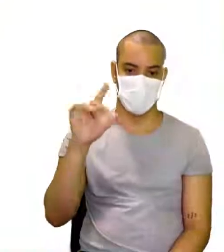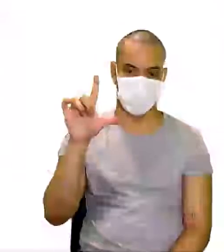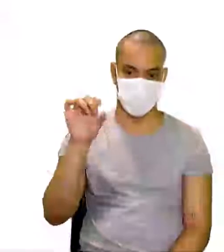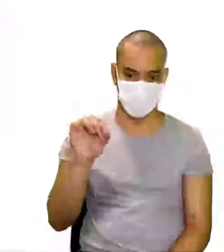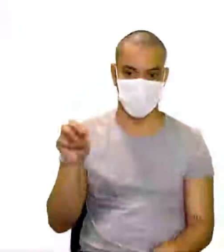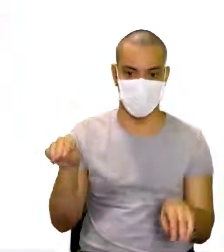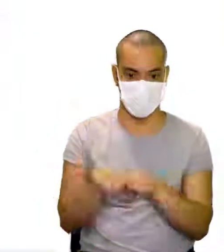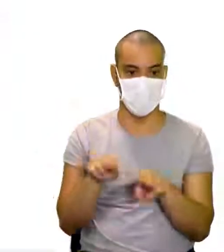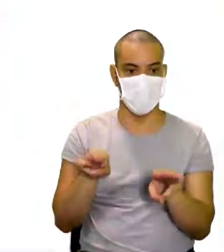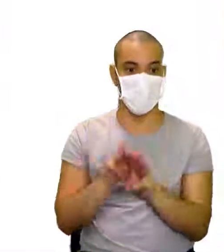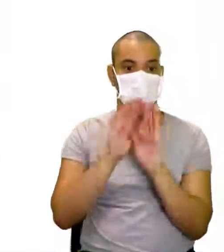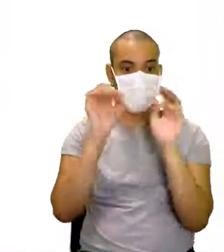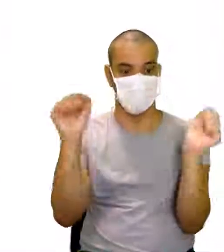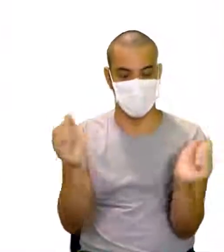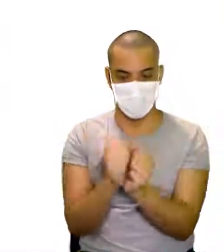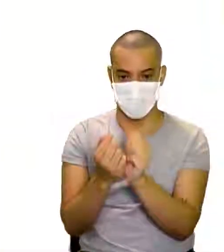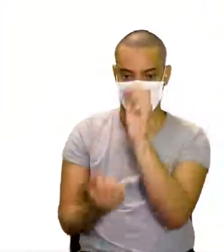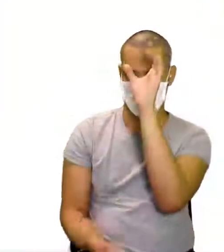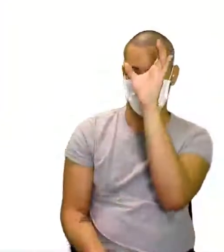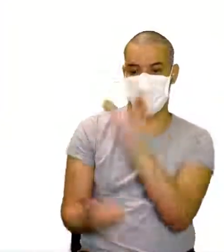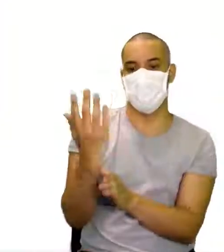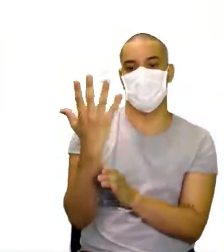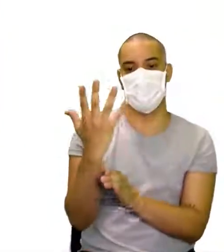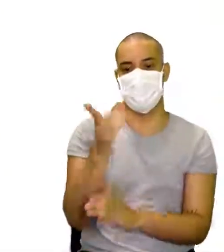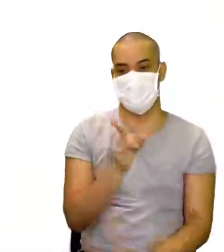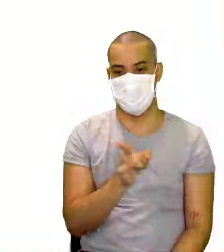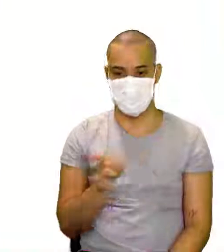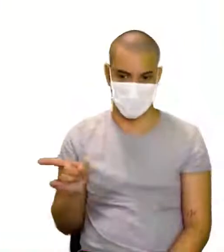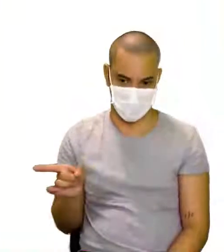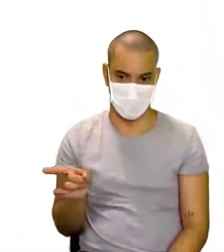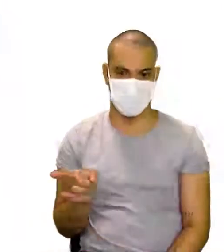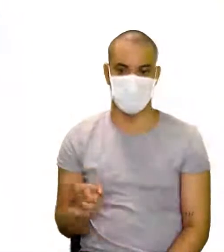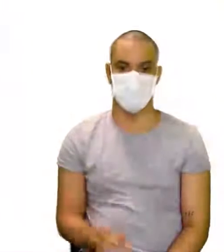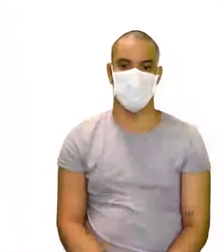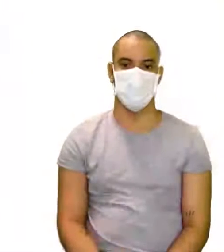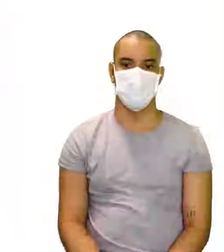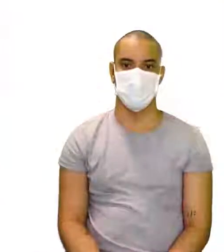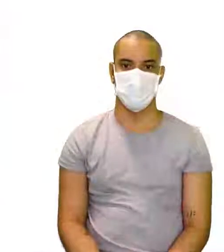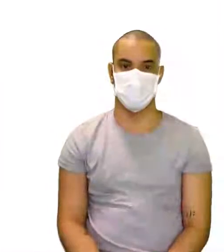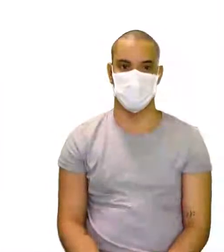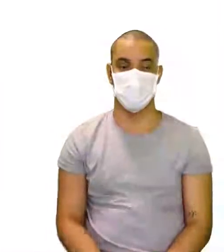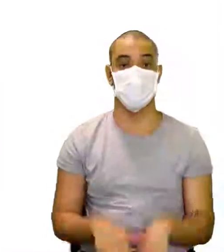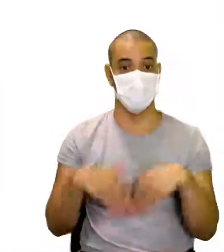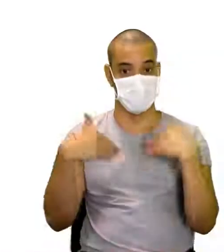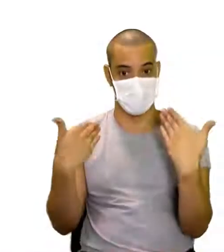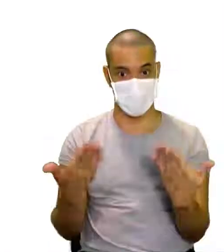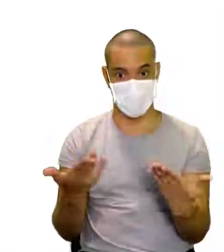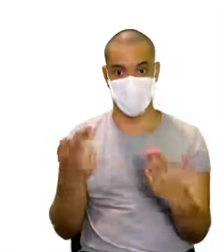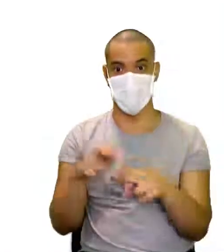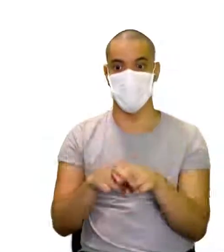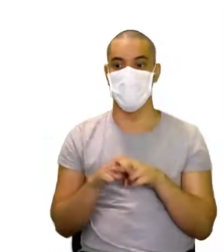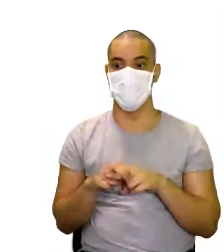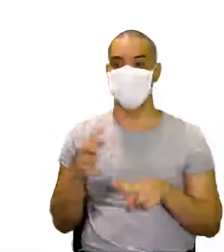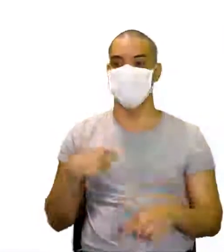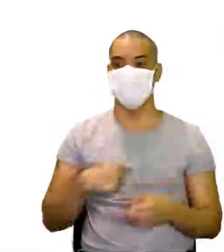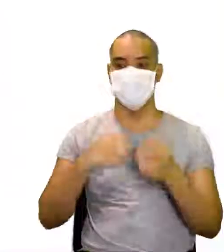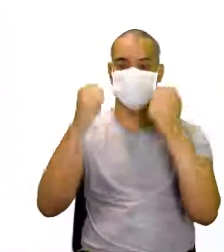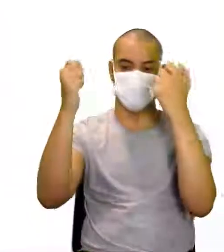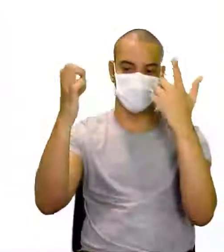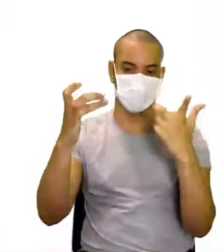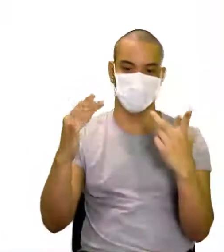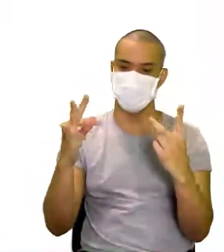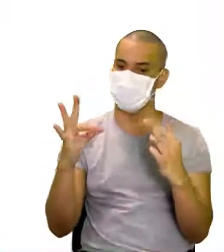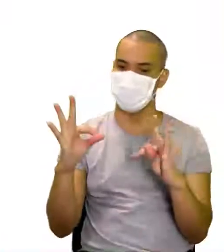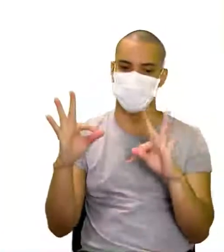juntos formam aqui o chamado dipolo magnético. Então, nós podemos falar que todo